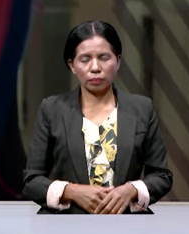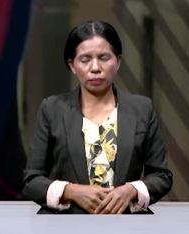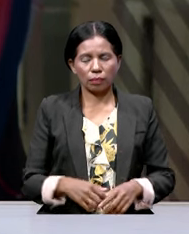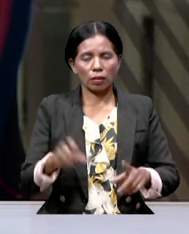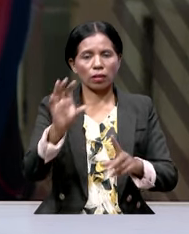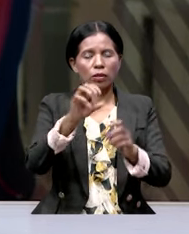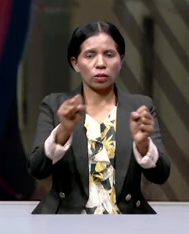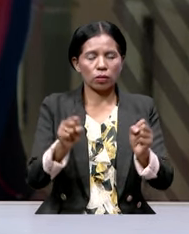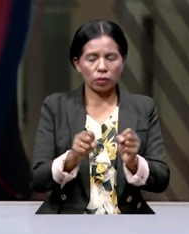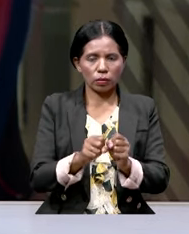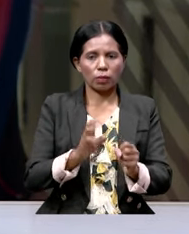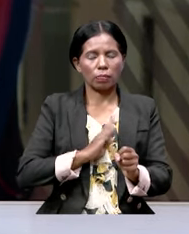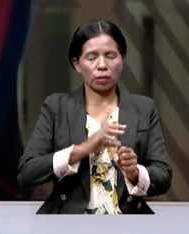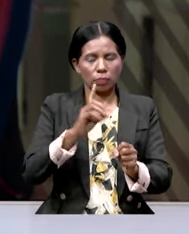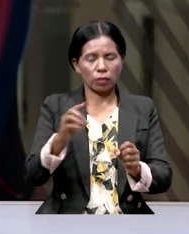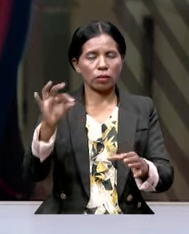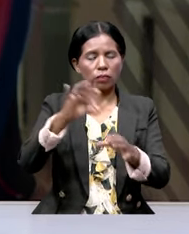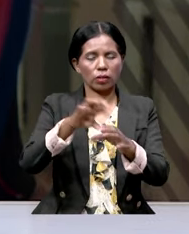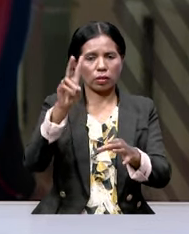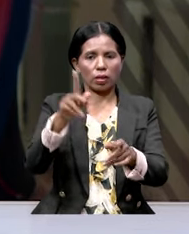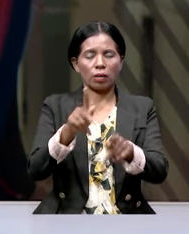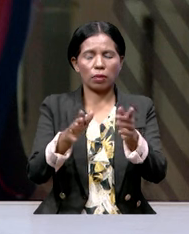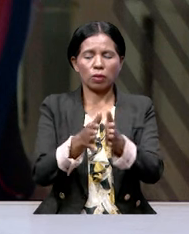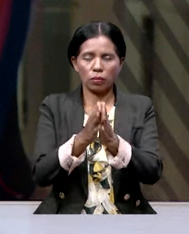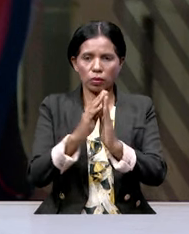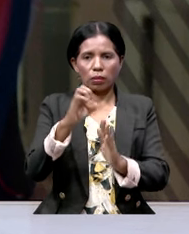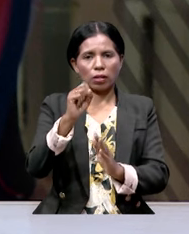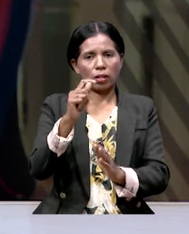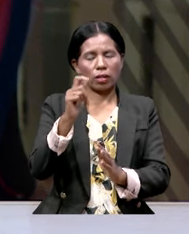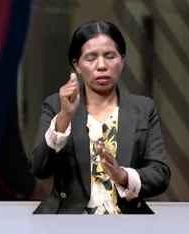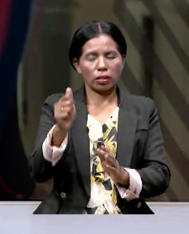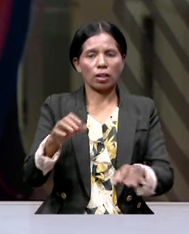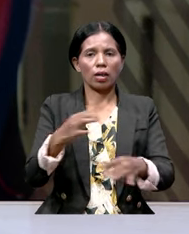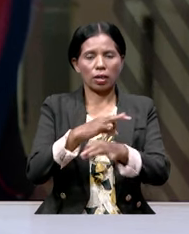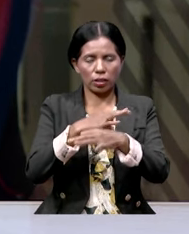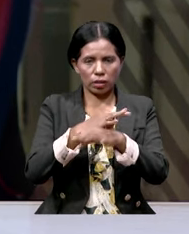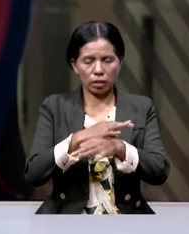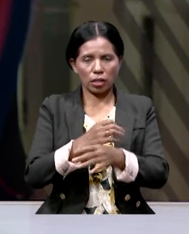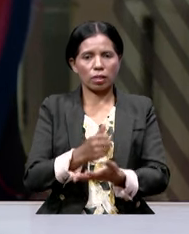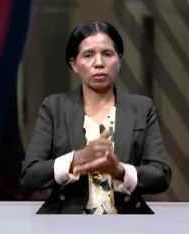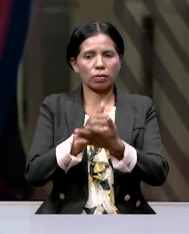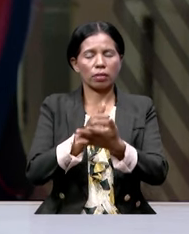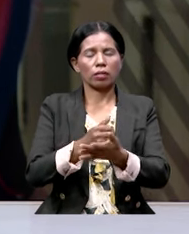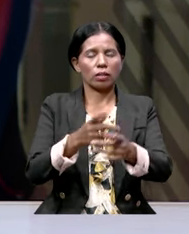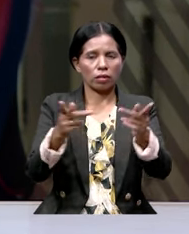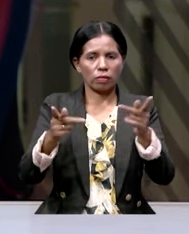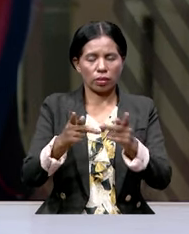Sucubebono que avança para a segunda volta, na comunidade russa está a dia sistema de atendimento e a centro de